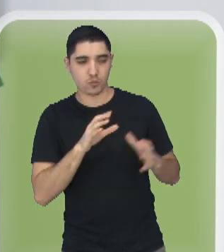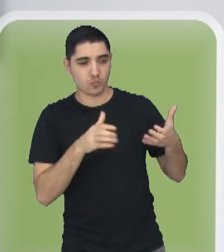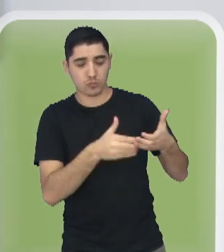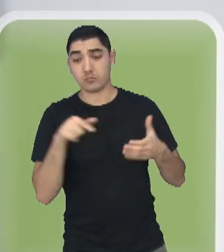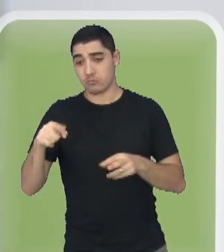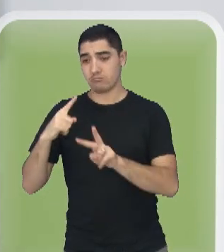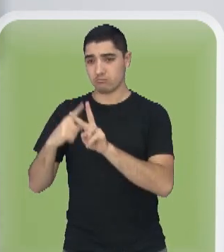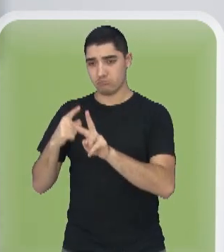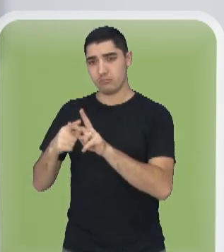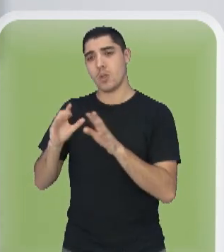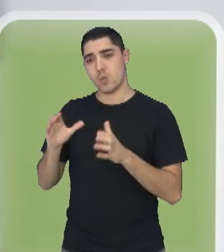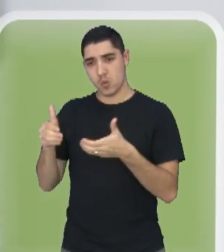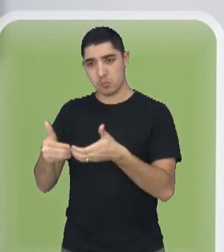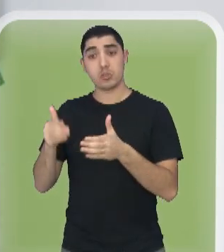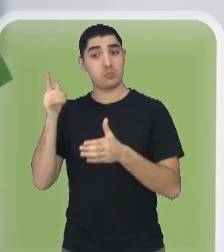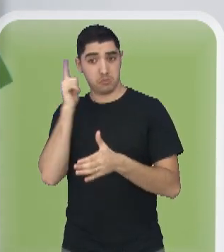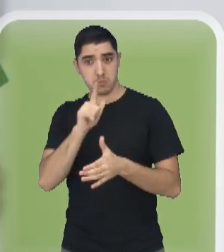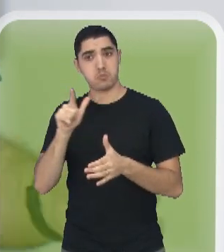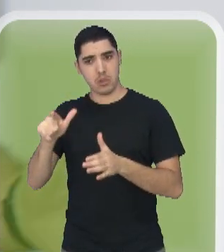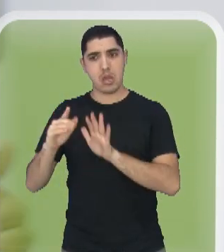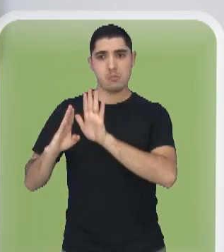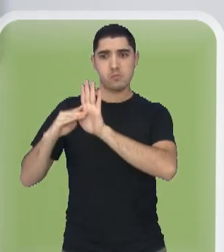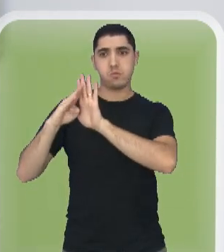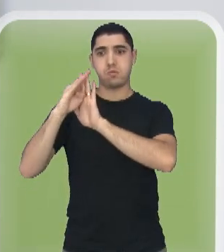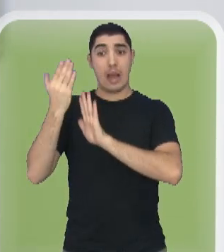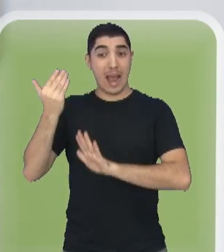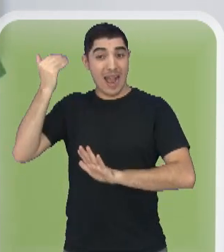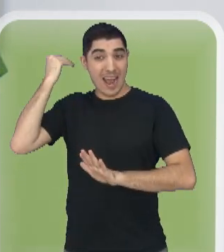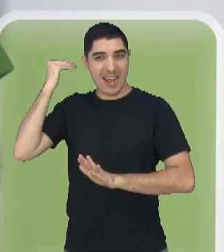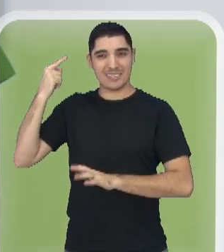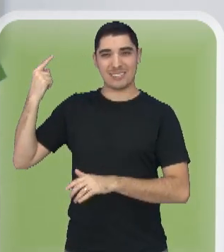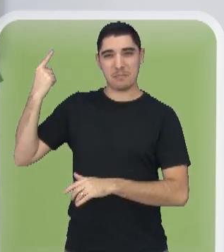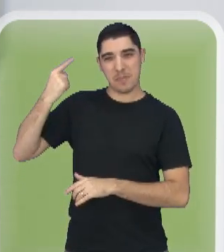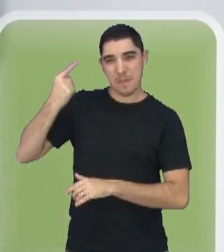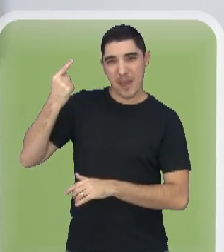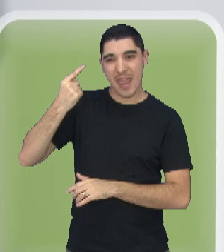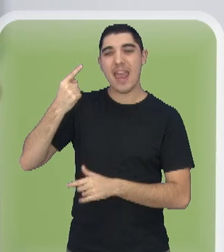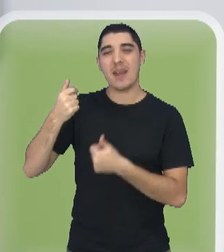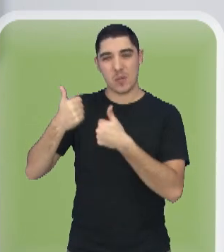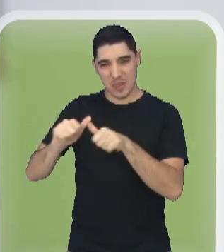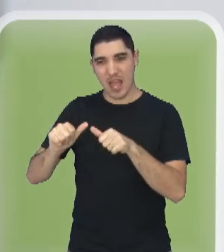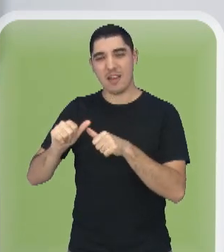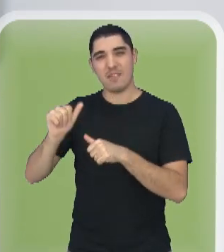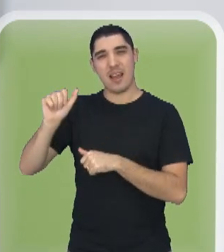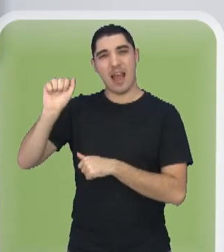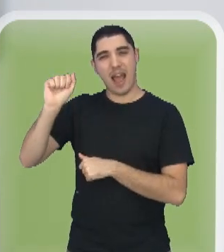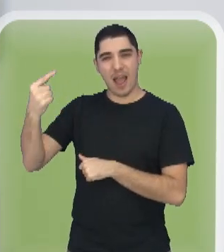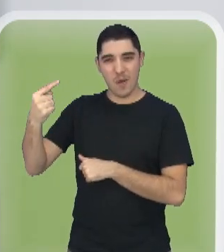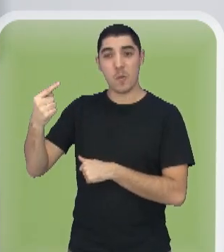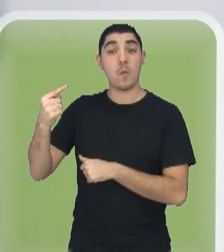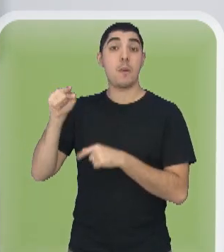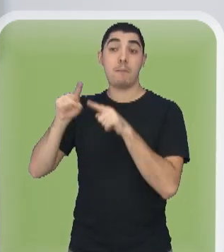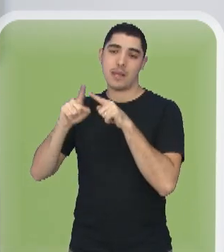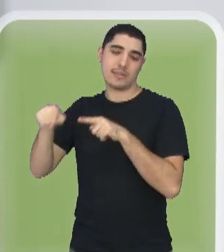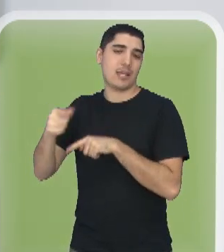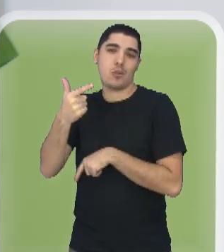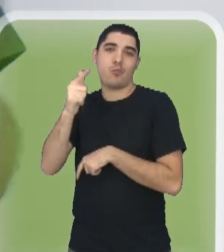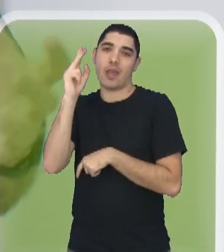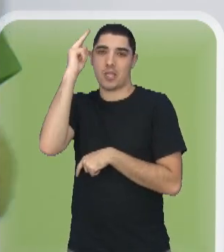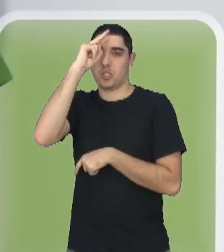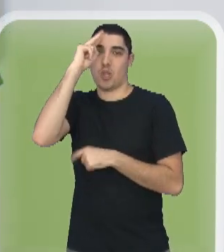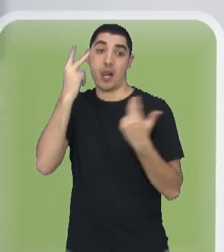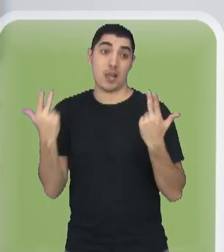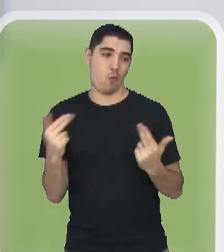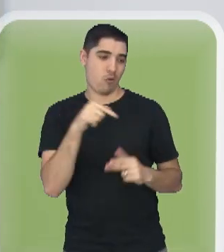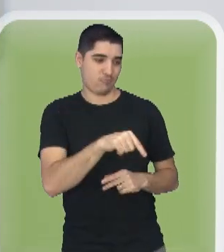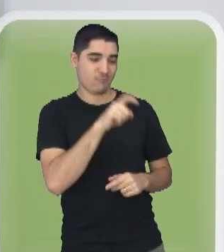seus momentos de alta na primeira divisão, hoje... não tão mais, né? E também não tem tanta história quanto São José, mas São